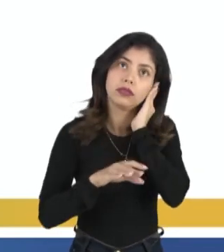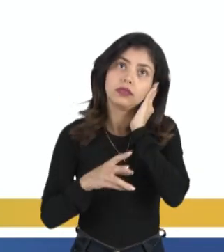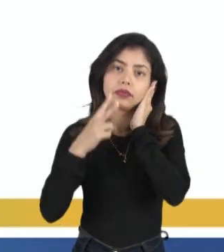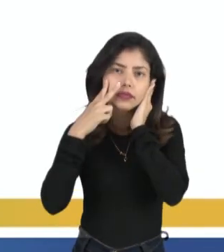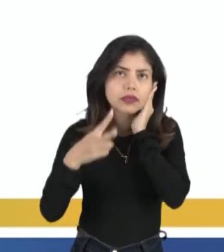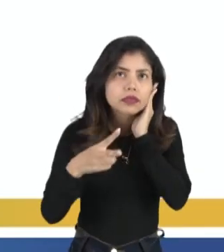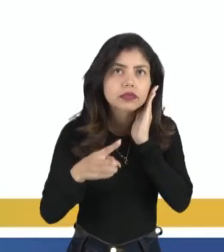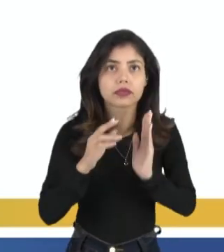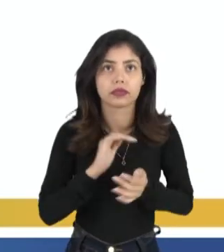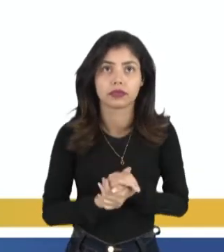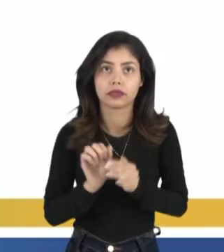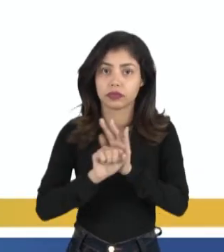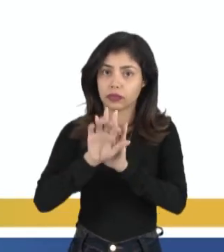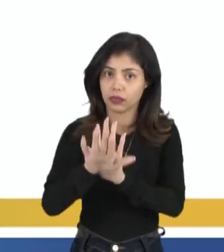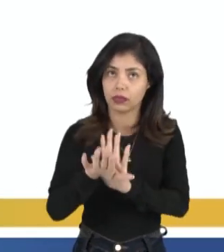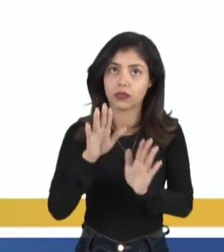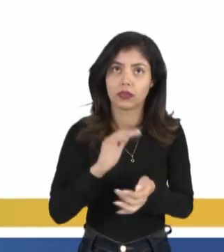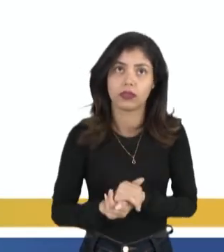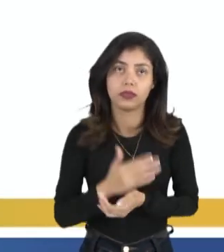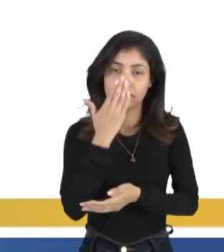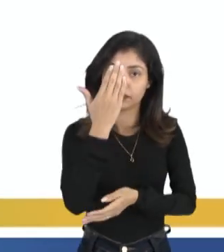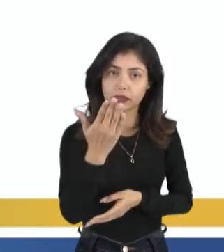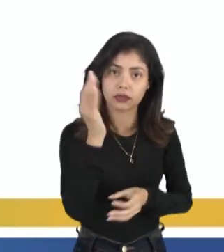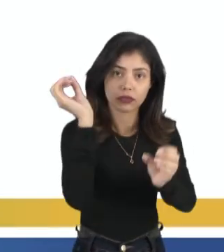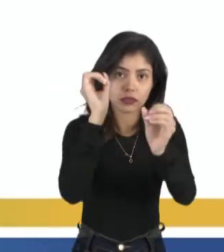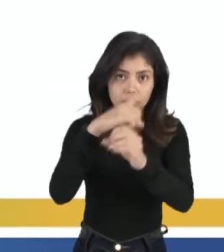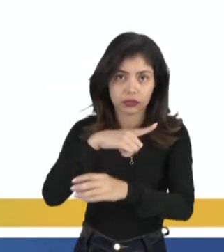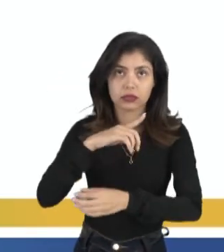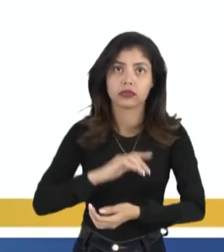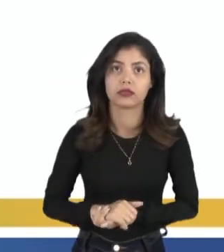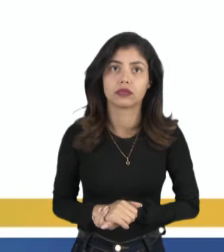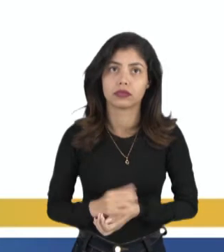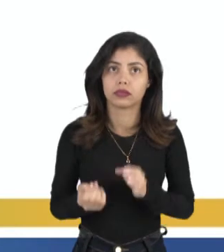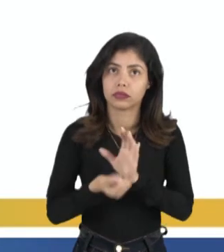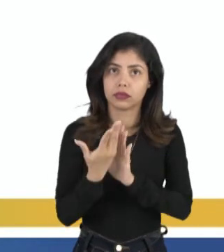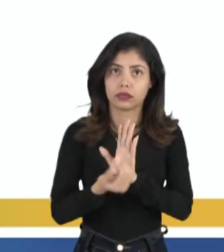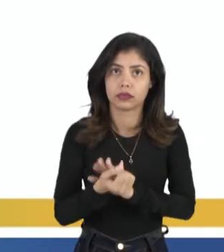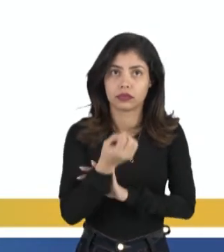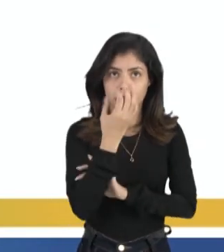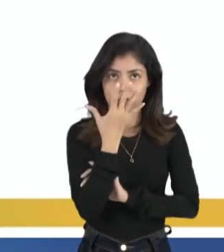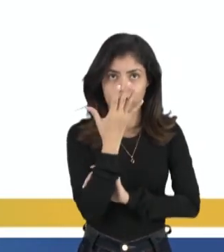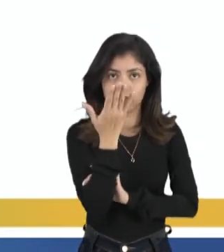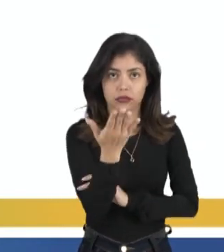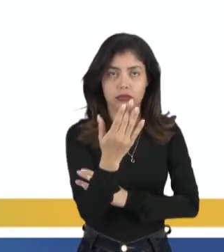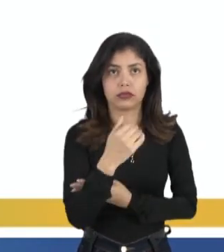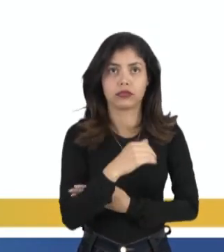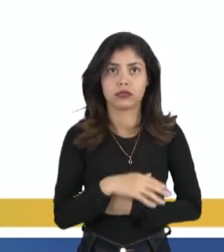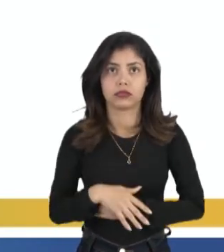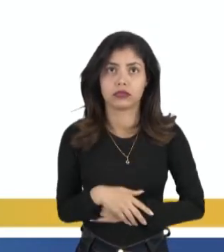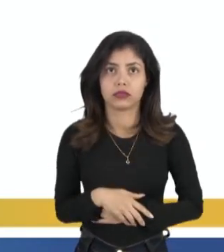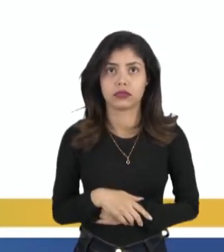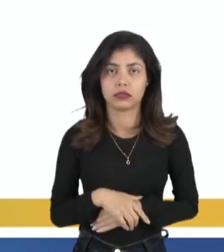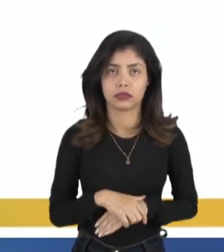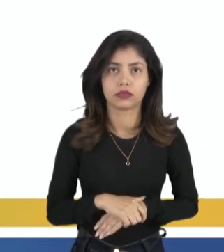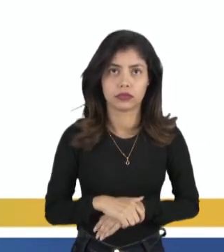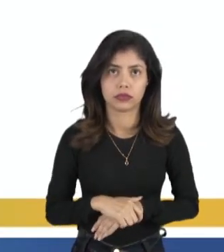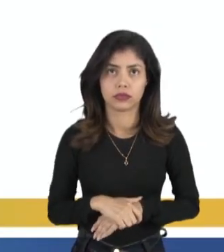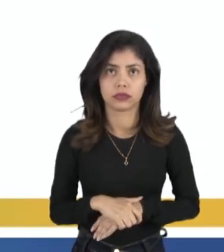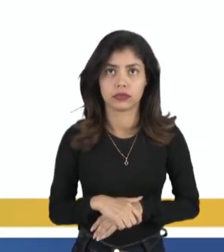veem a sombra da Lua na frente do Sol. E aí, é produzida essa foto aqui, né? Essa fotinha